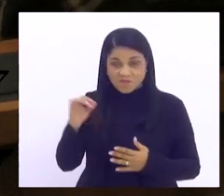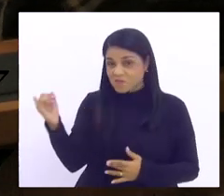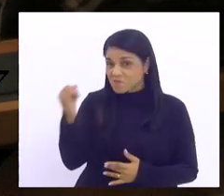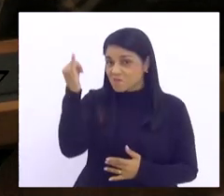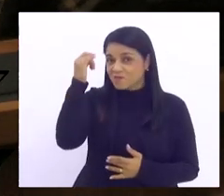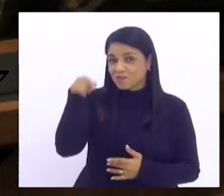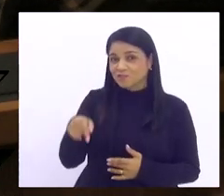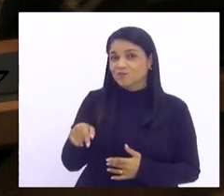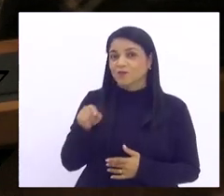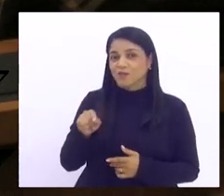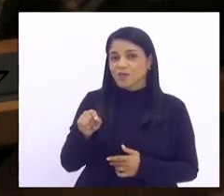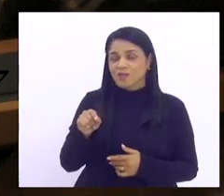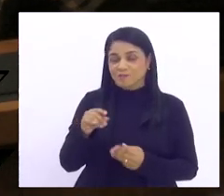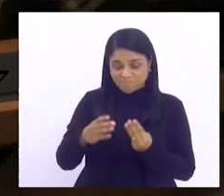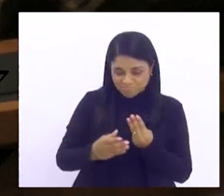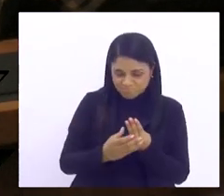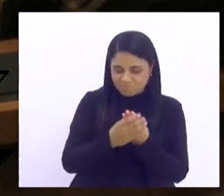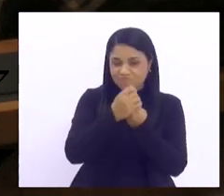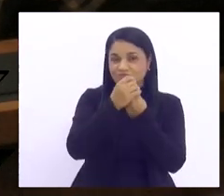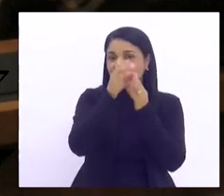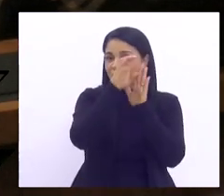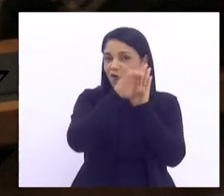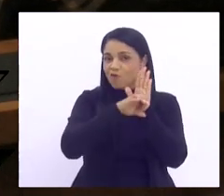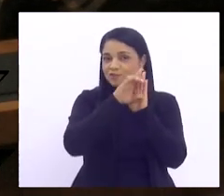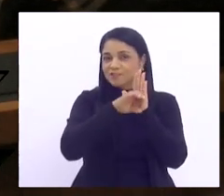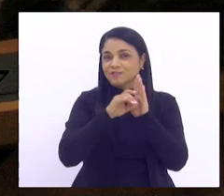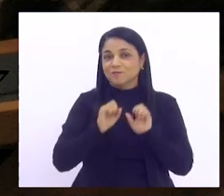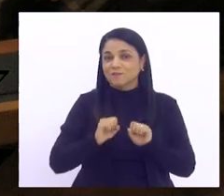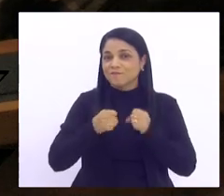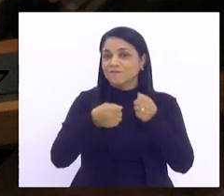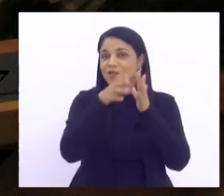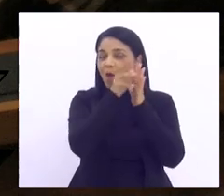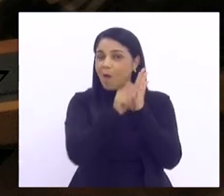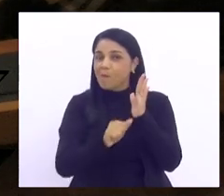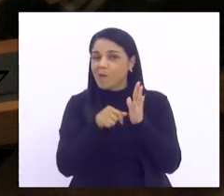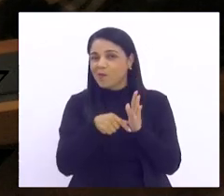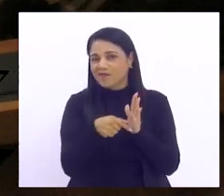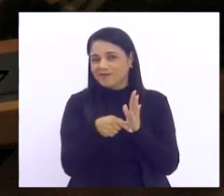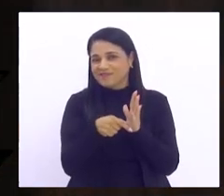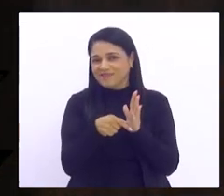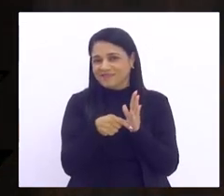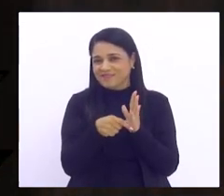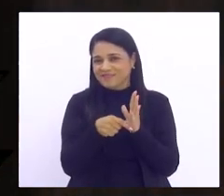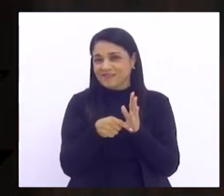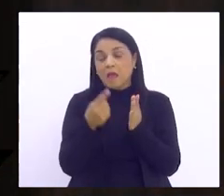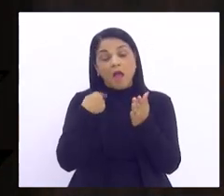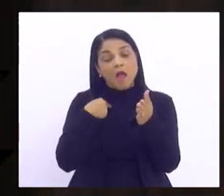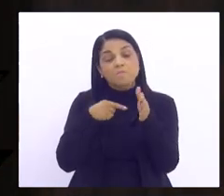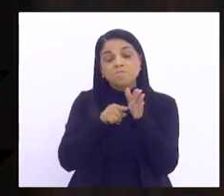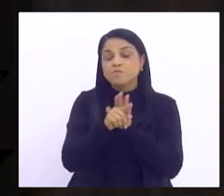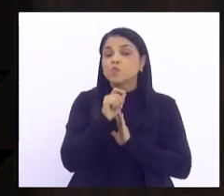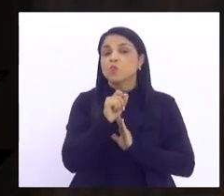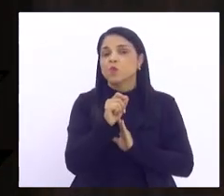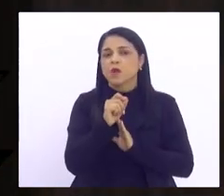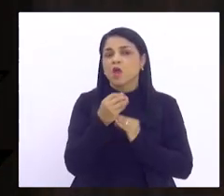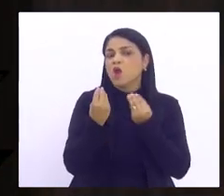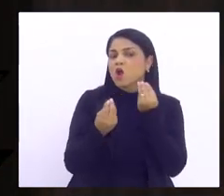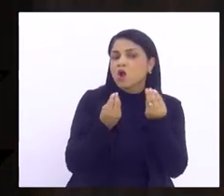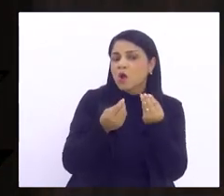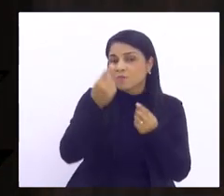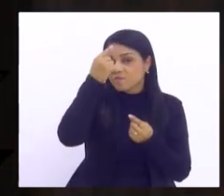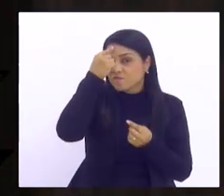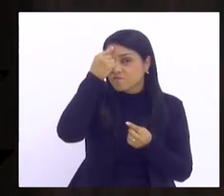conceito de projeto de vida digna para defender o aborto. A pergunta que eu faço é, como alguém pode pensar em vida